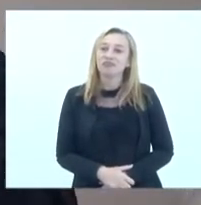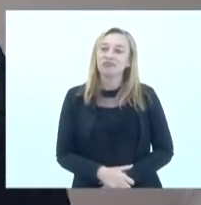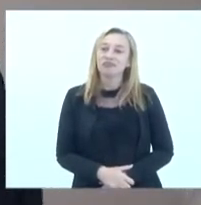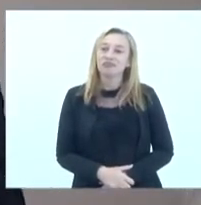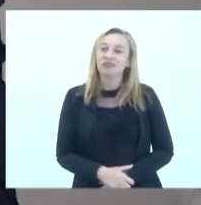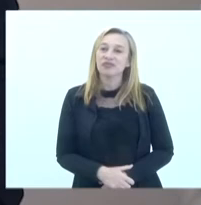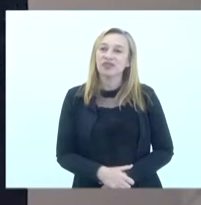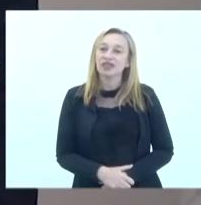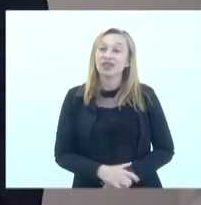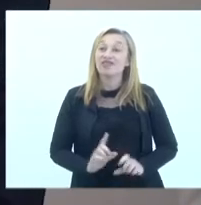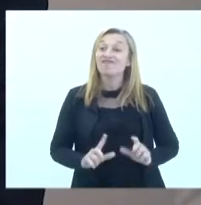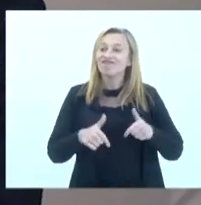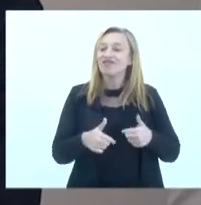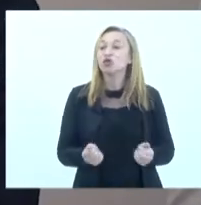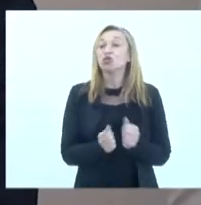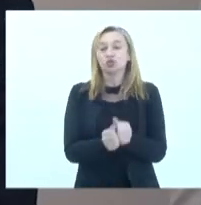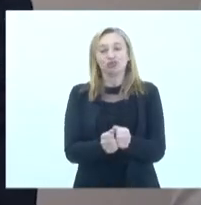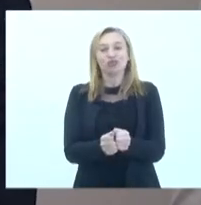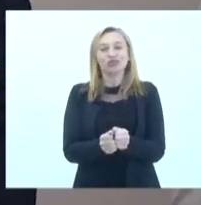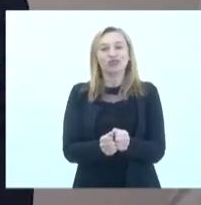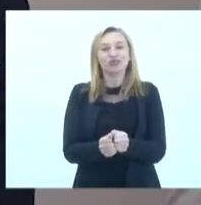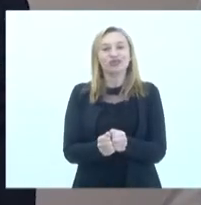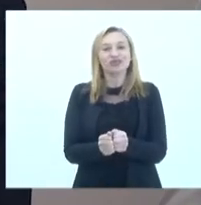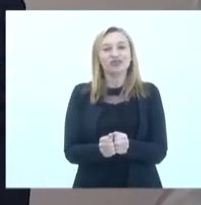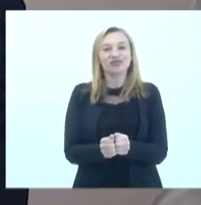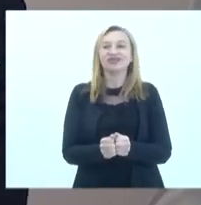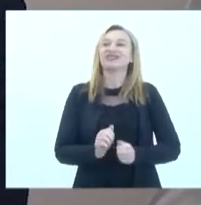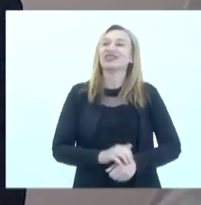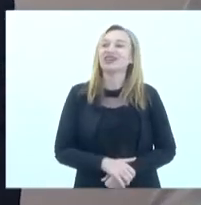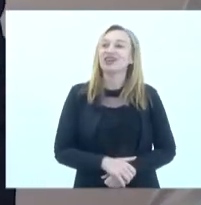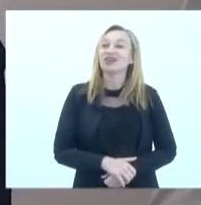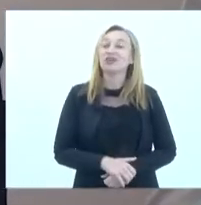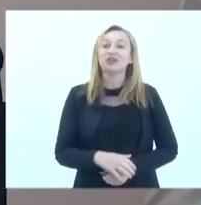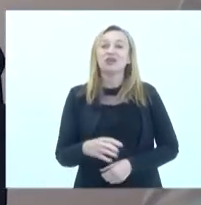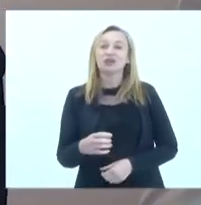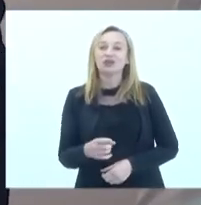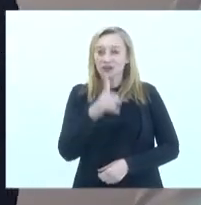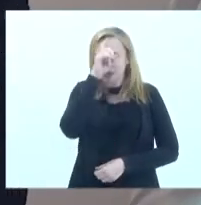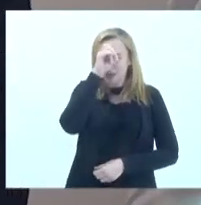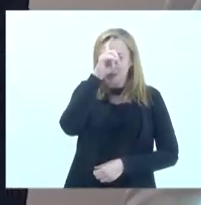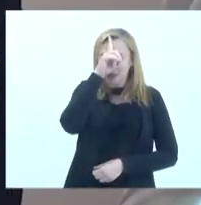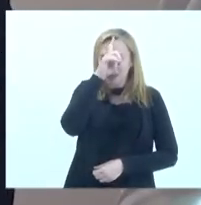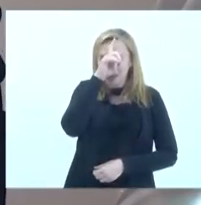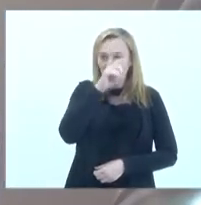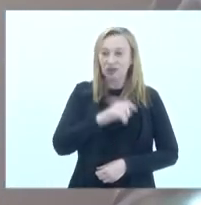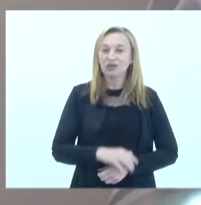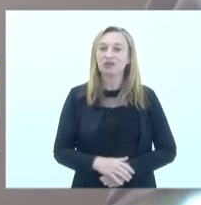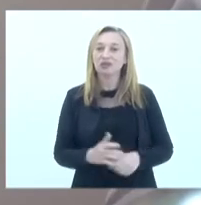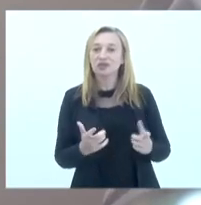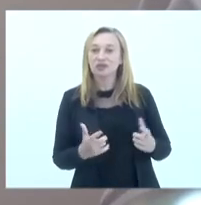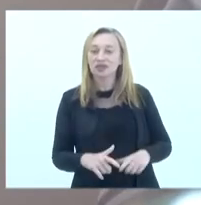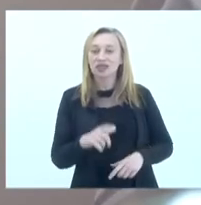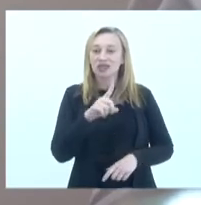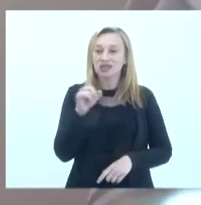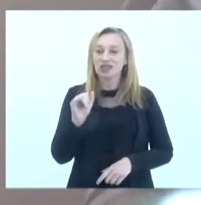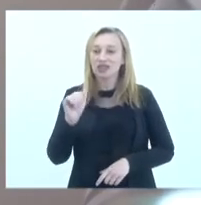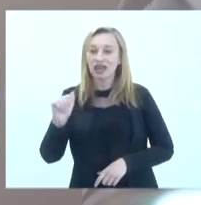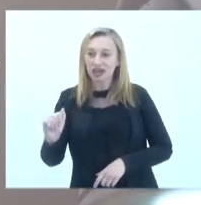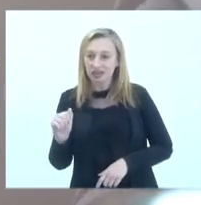Que irá funcionar juntamente com o Hospital Regional Zilda Arns.